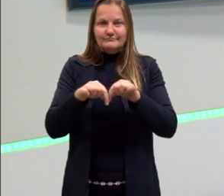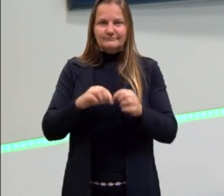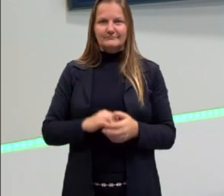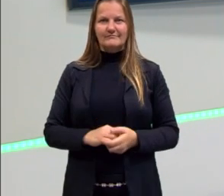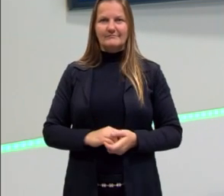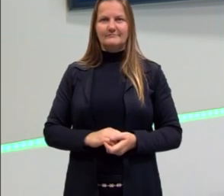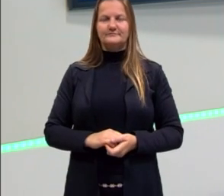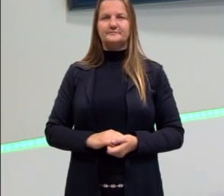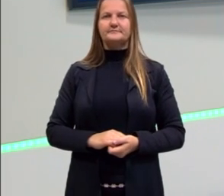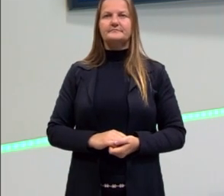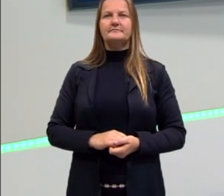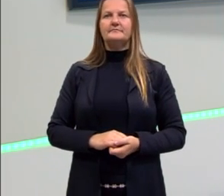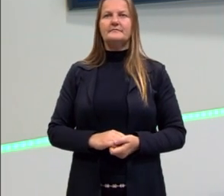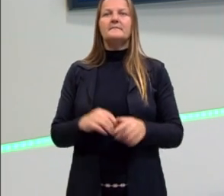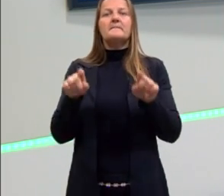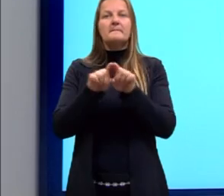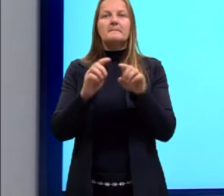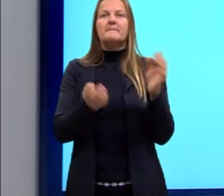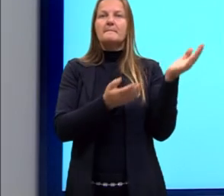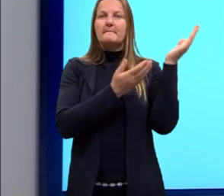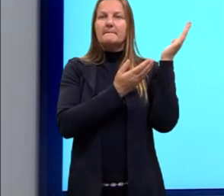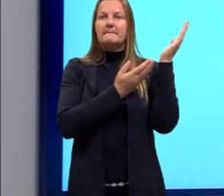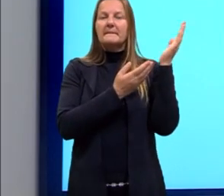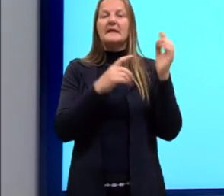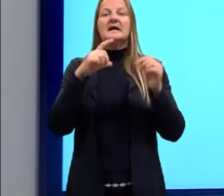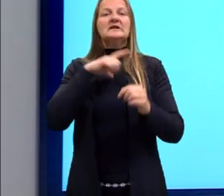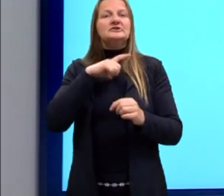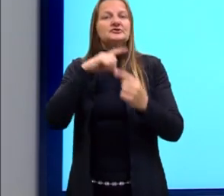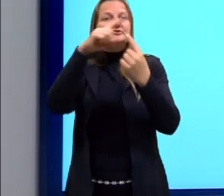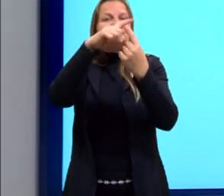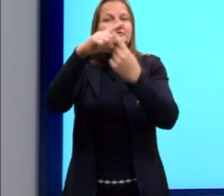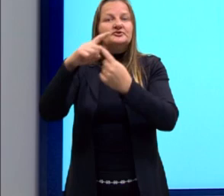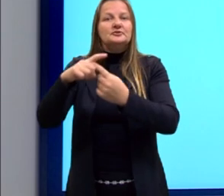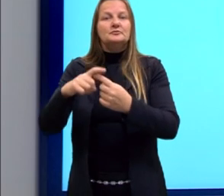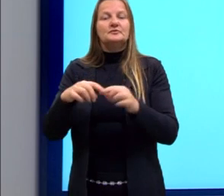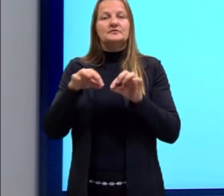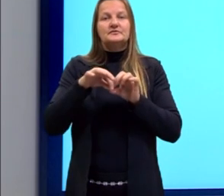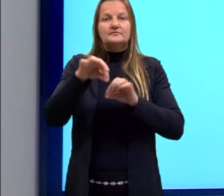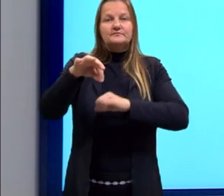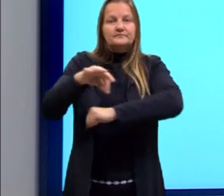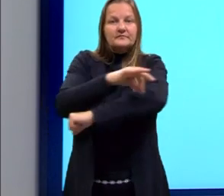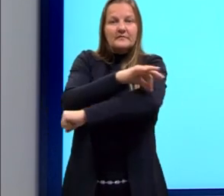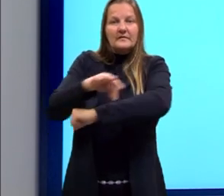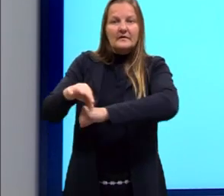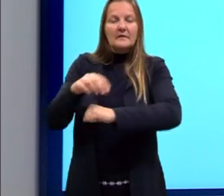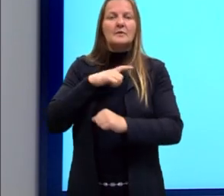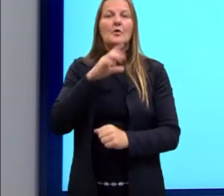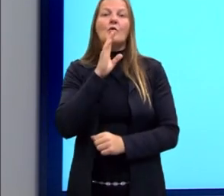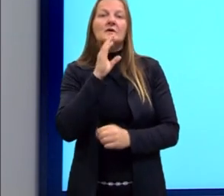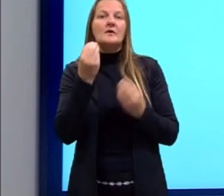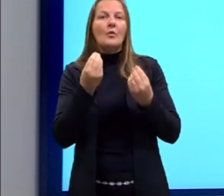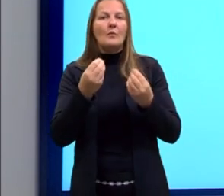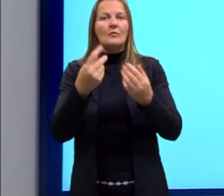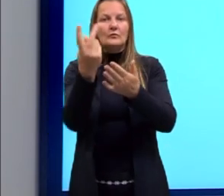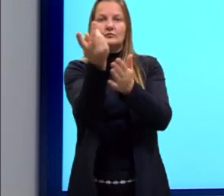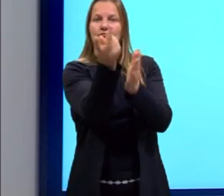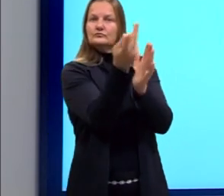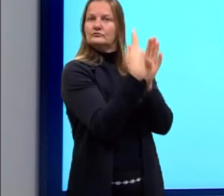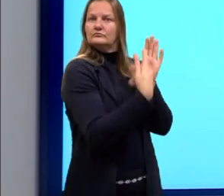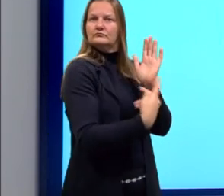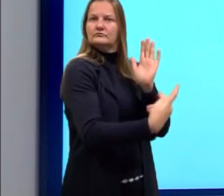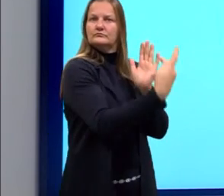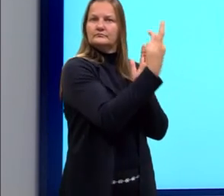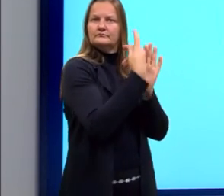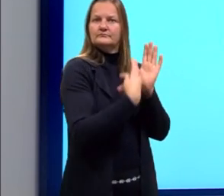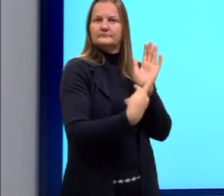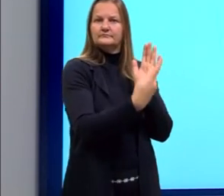e aqui eu coloquei para vocês então os tipos de retas Porque é importante nós conhecermos essas figuras